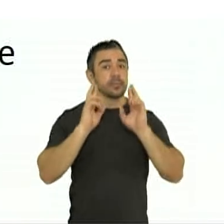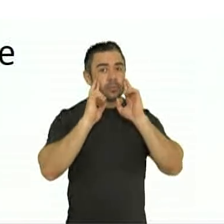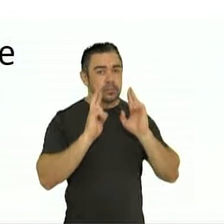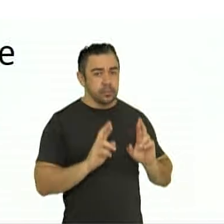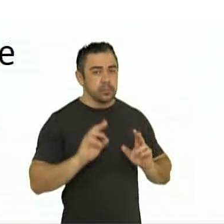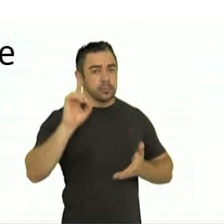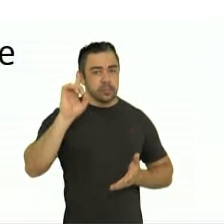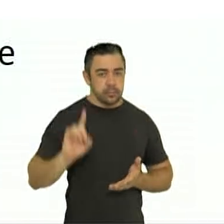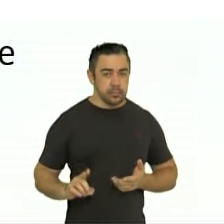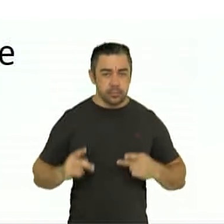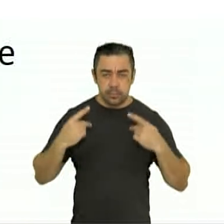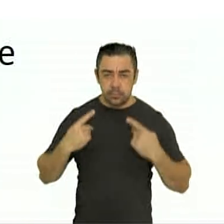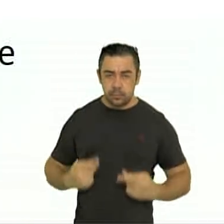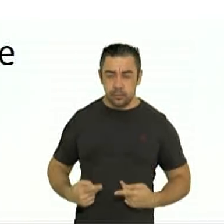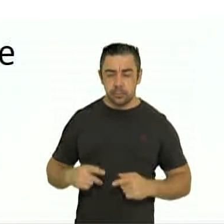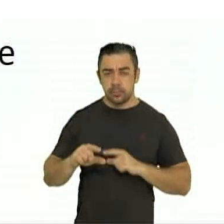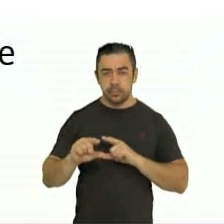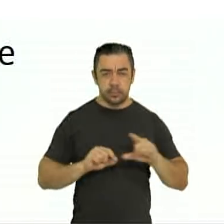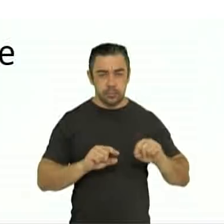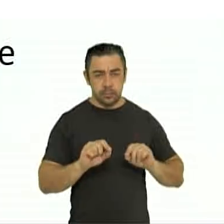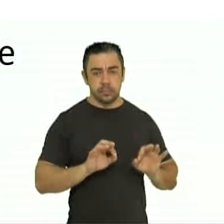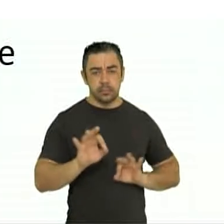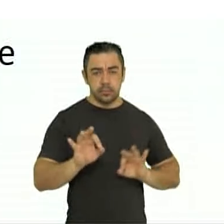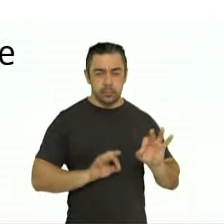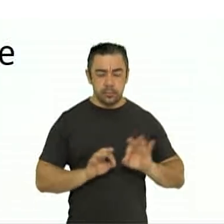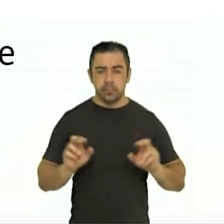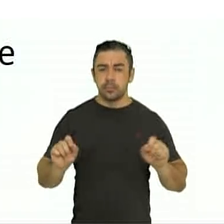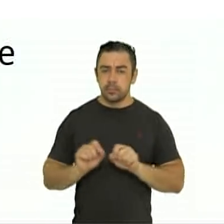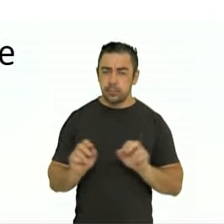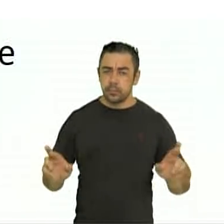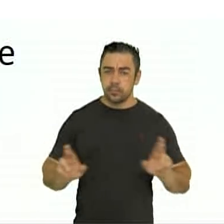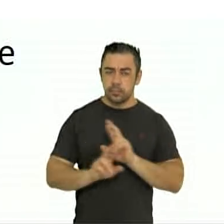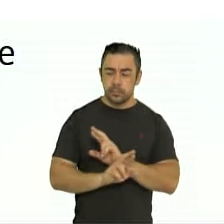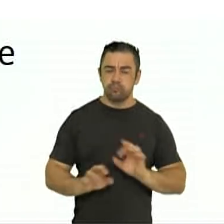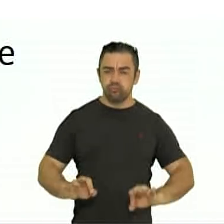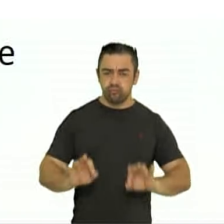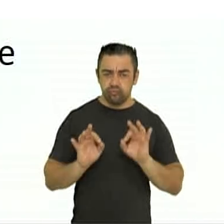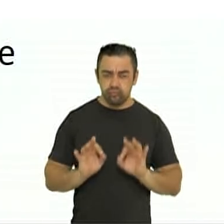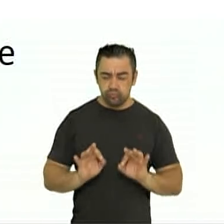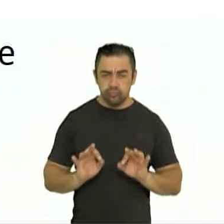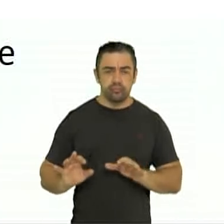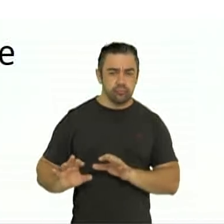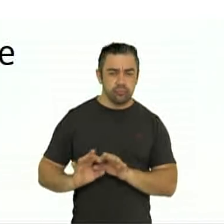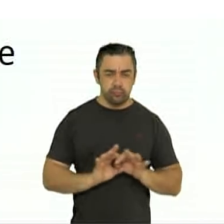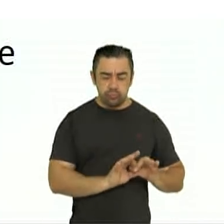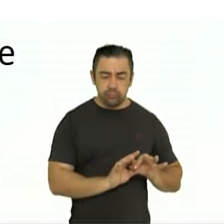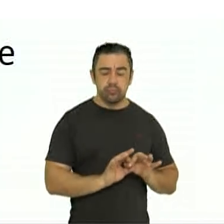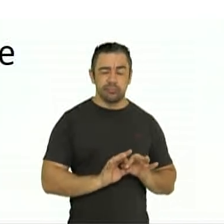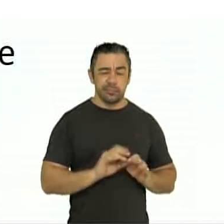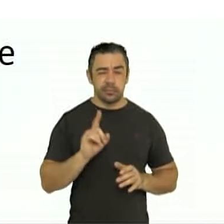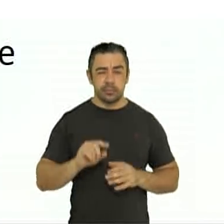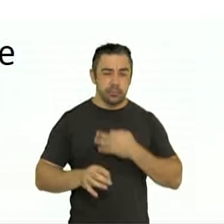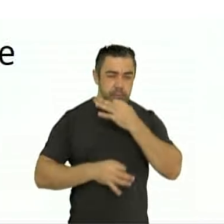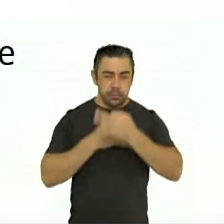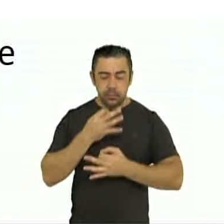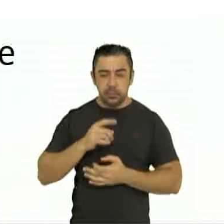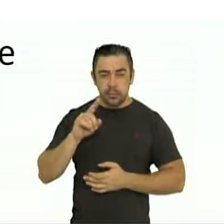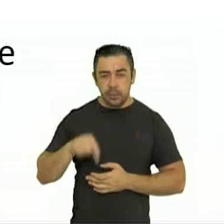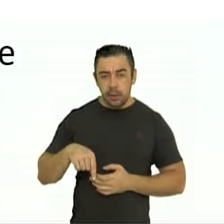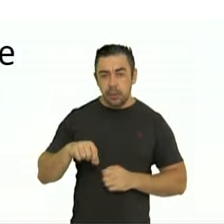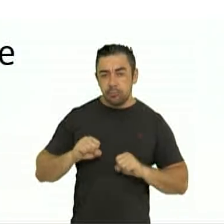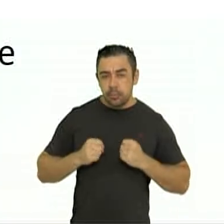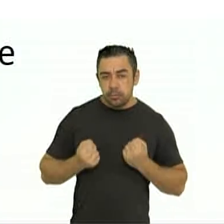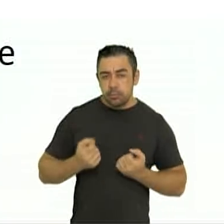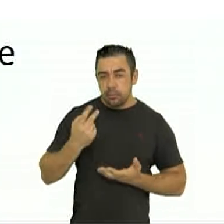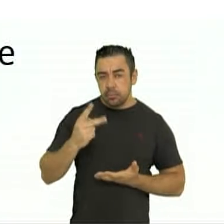humanos, selecione, organize e relacione de forma coerente e coesa argumentos e fatos para a defesa do seu ponto